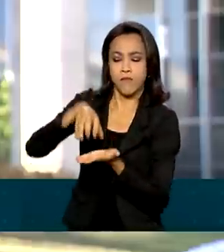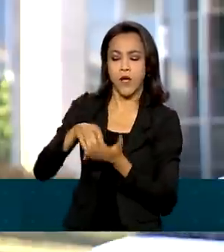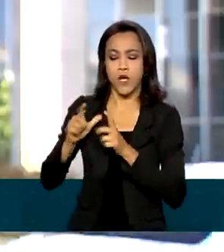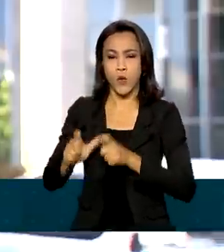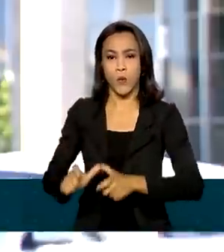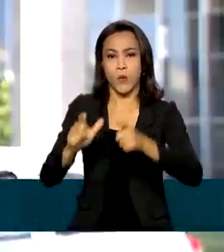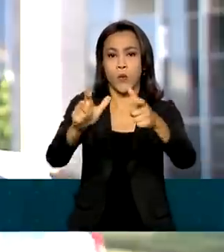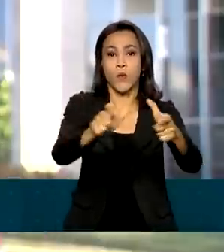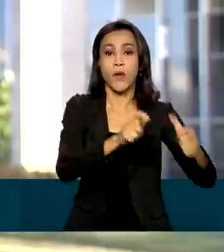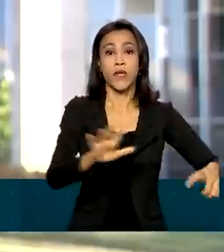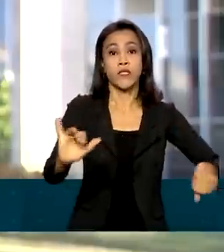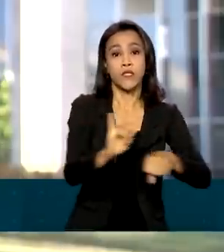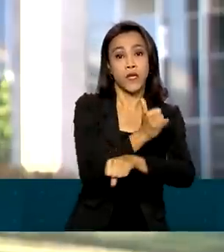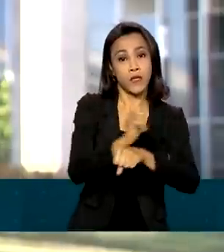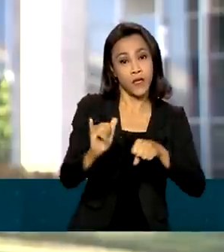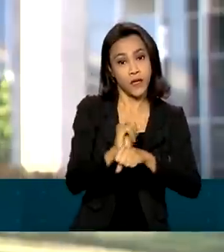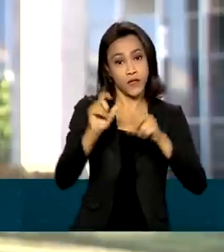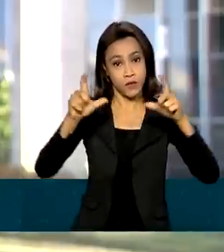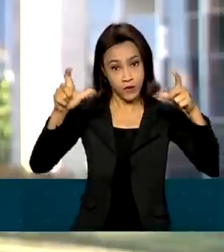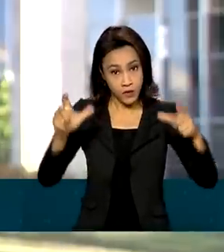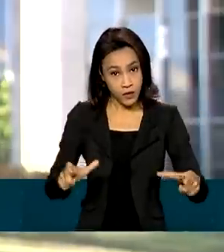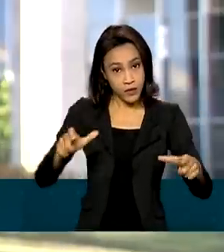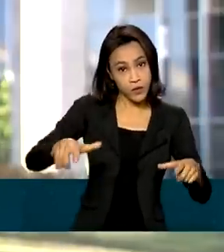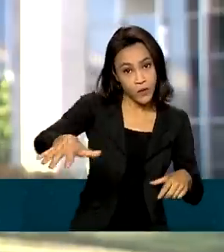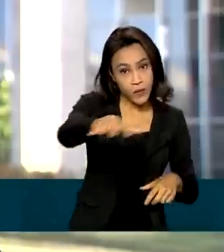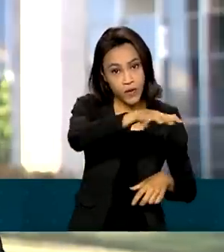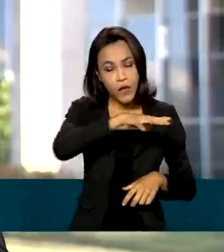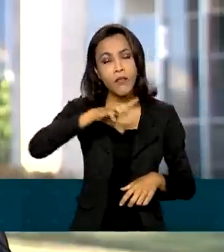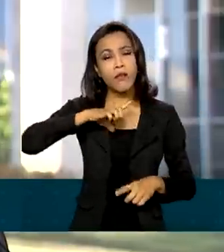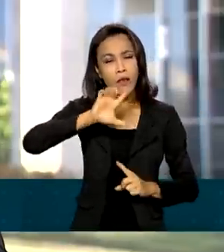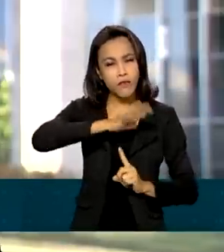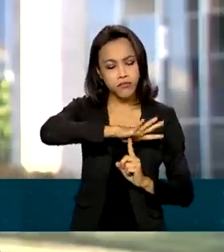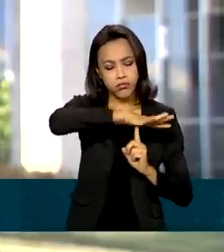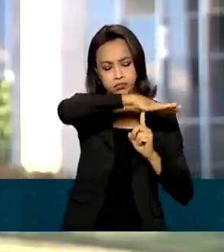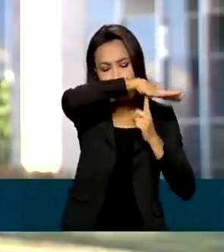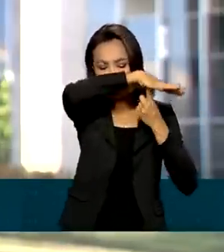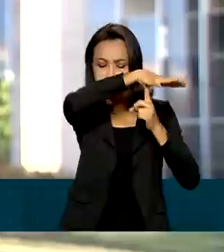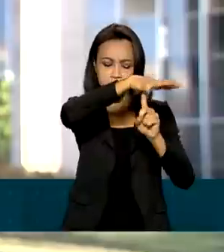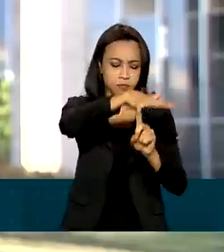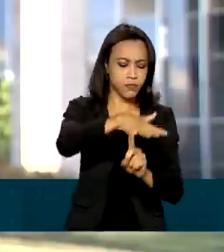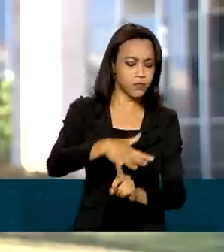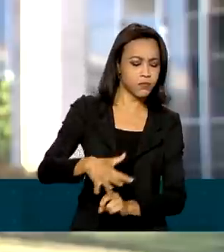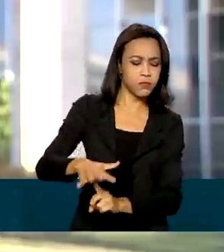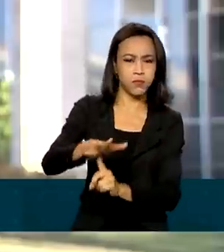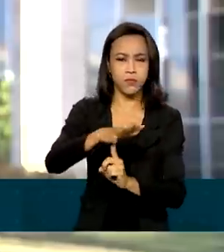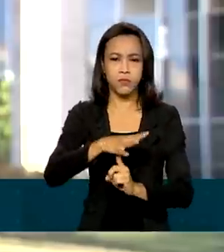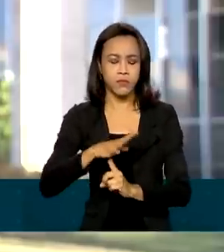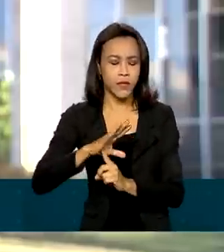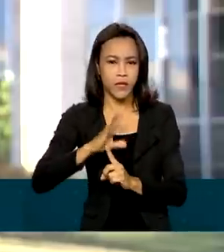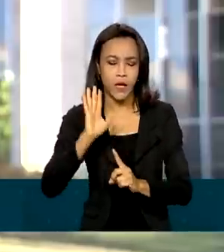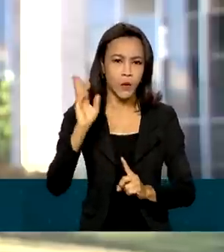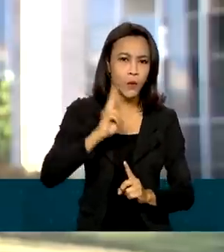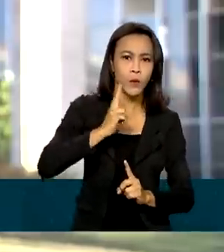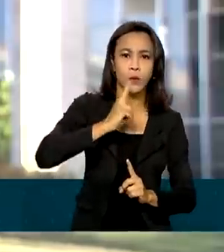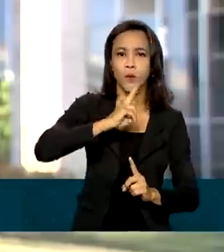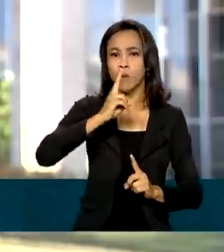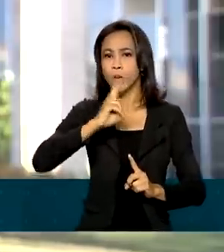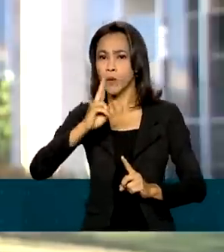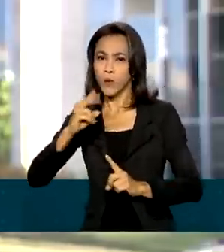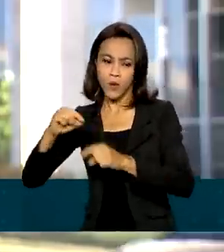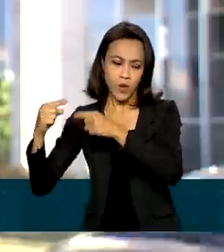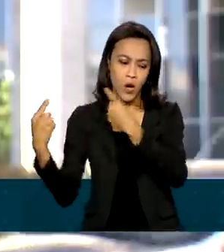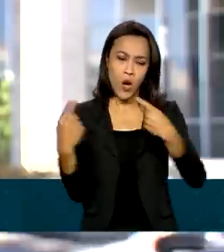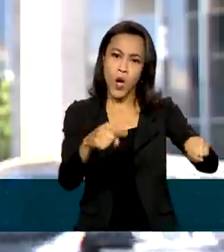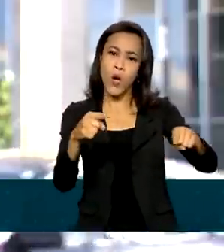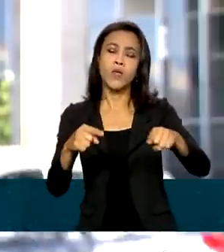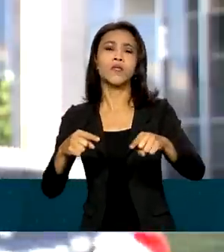estratégicos dessas regiões dessas Estações São equipadas com helicópteros que permitem aí a agilidade nas operações de combate